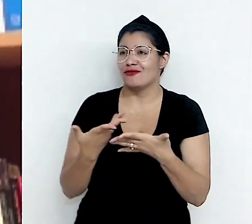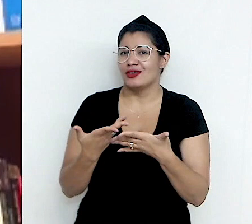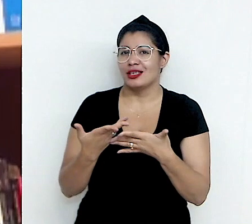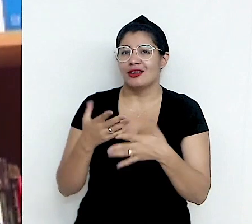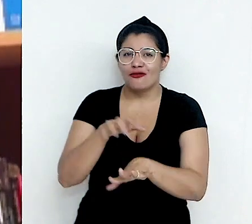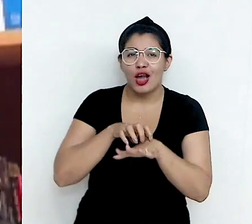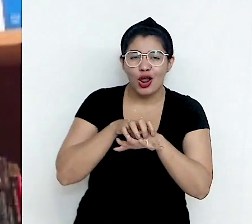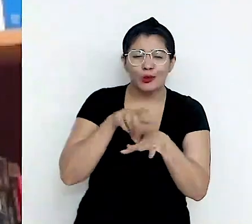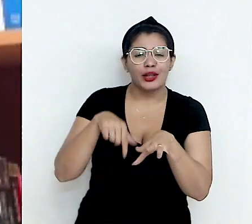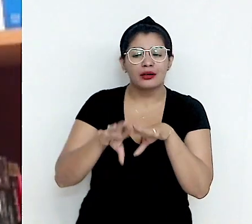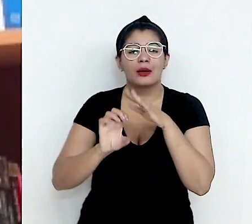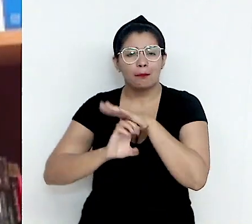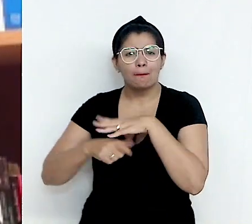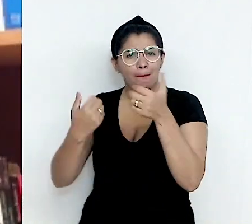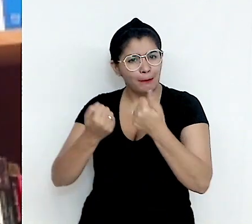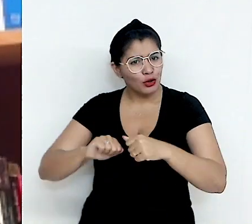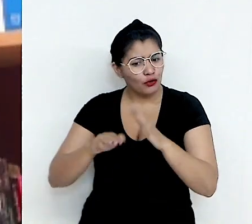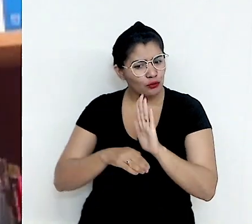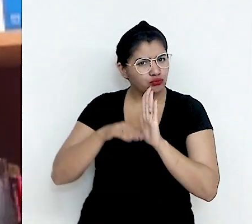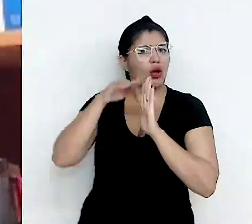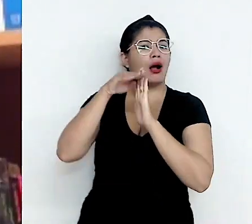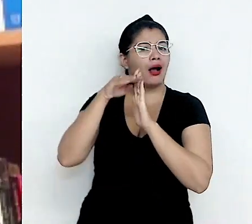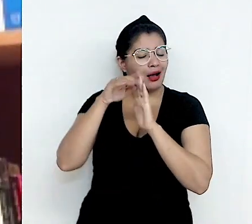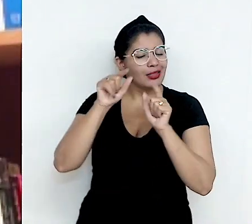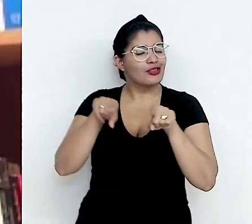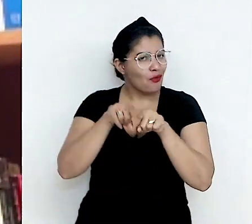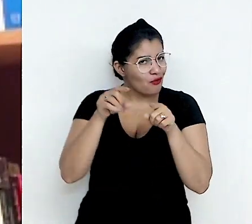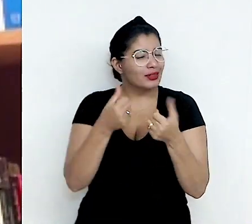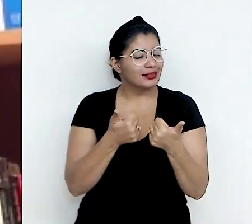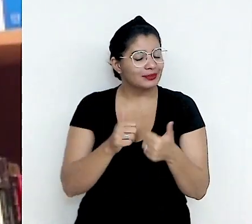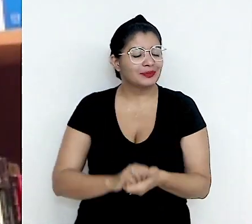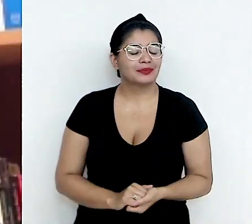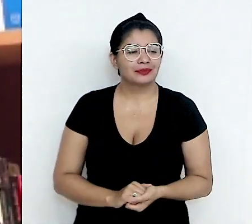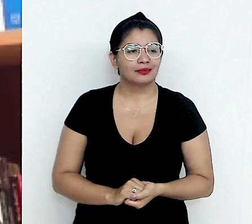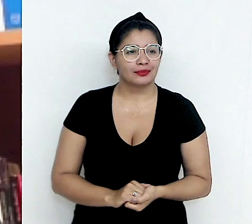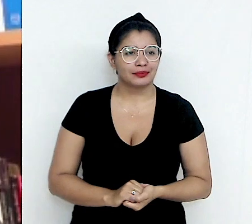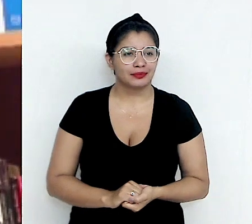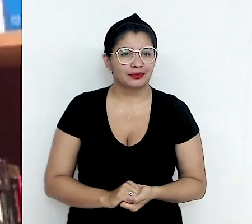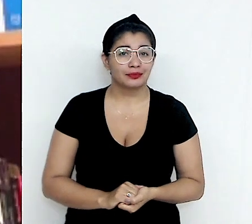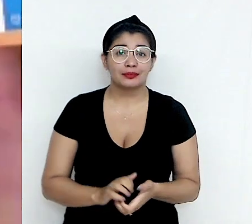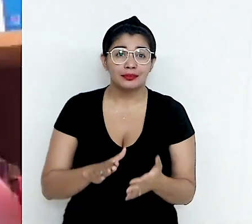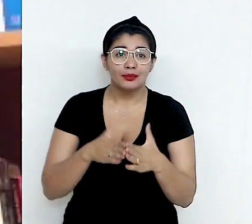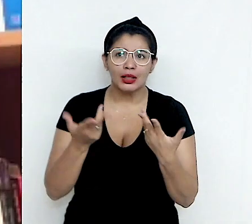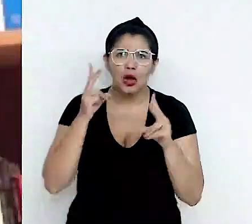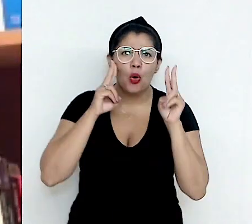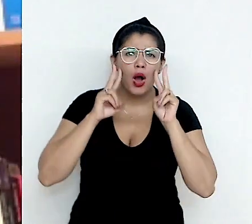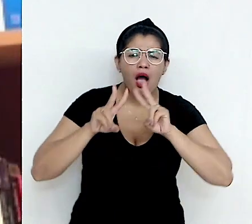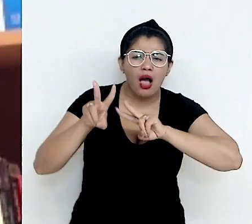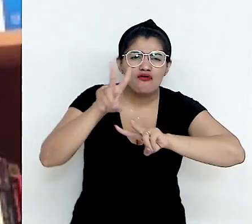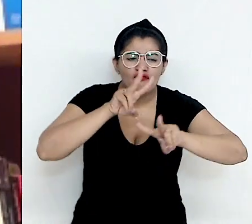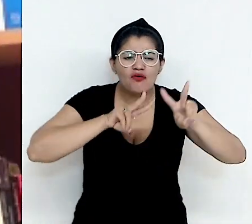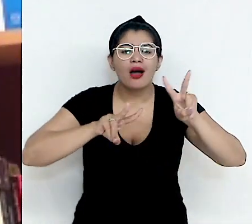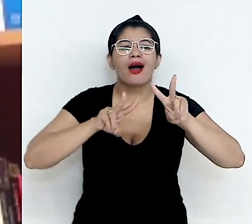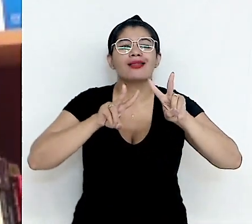viram exportação no setor industrial pode nos levar um salto de qualidade da nossa pauta de exportações bom Então essa é a visão panorâmica